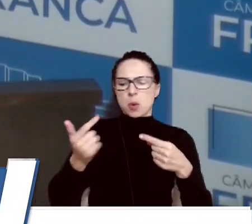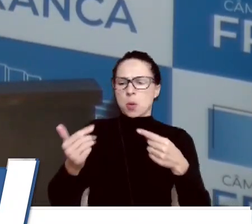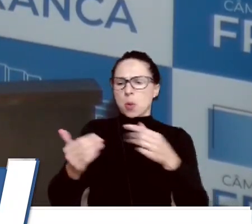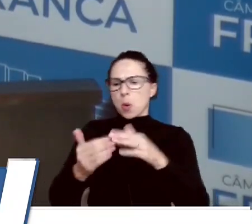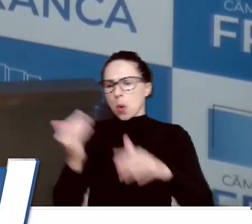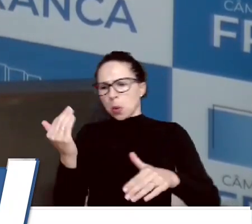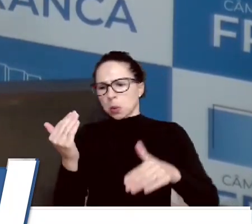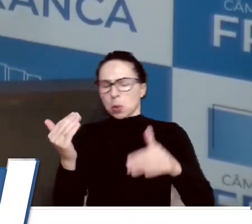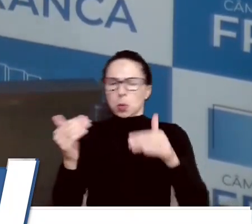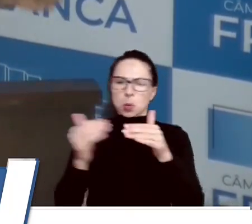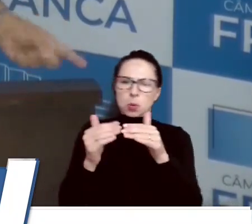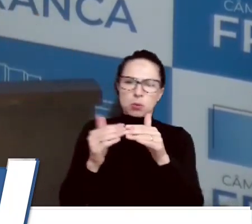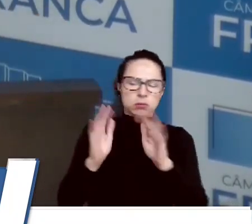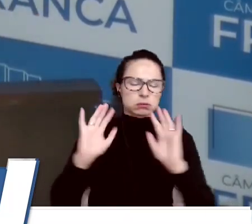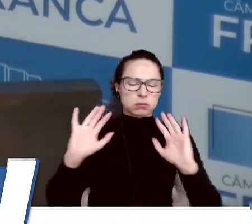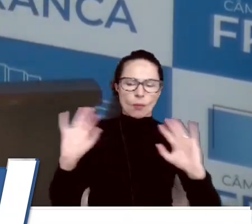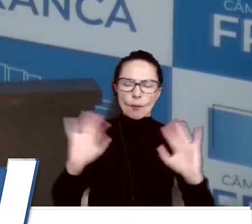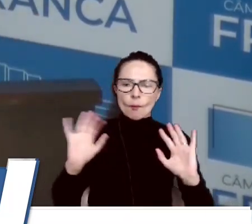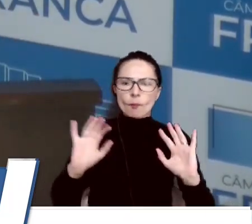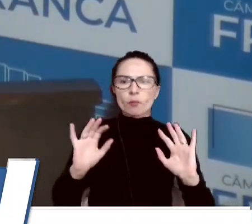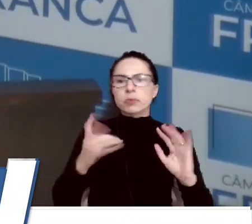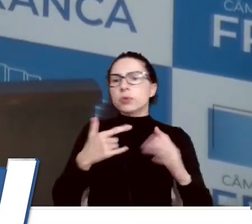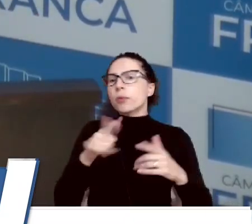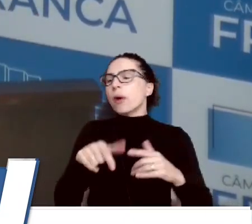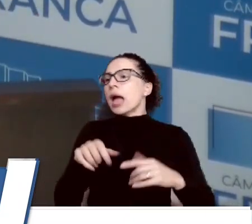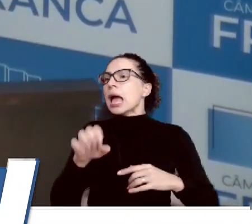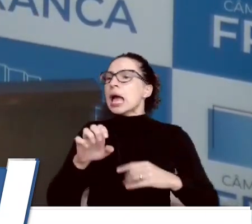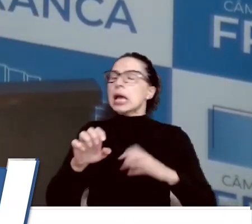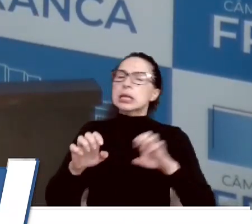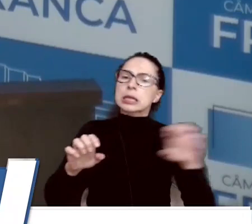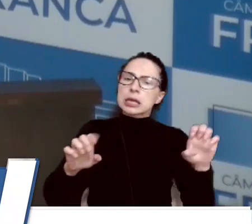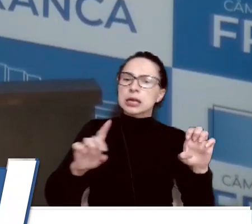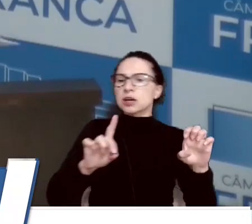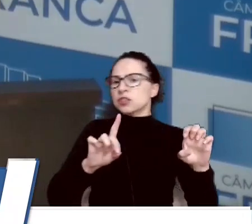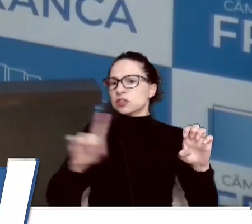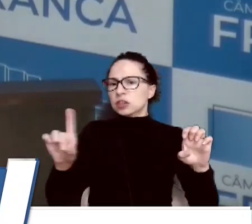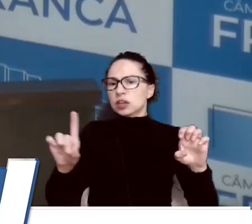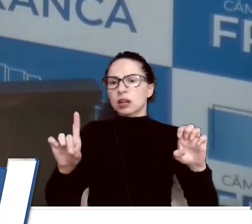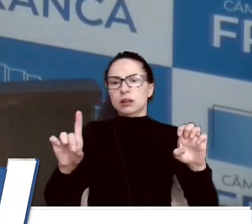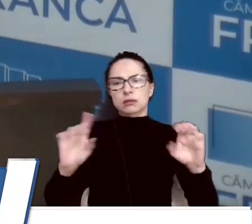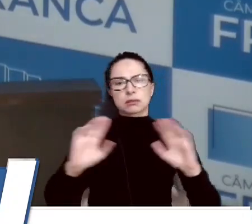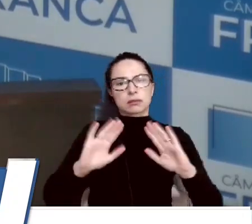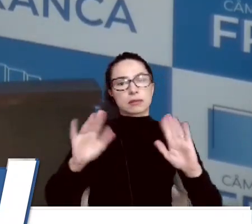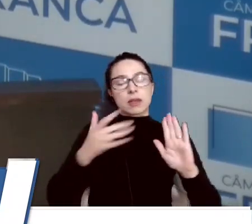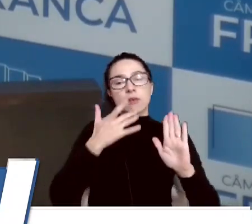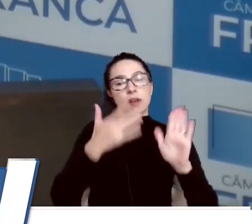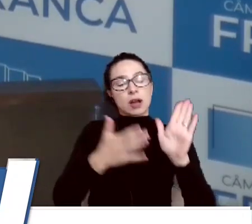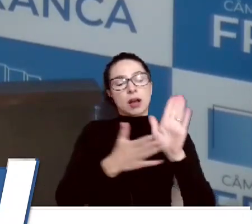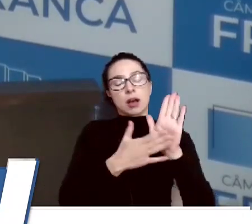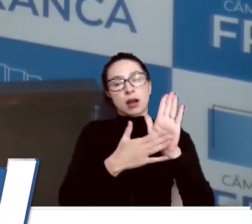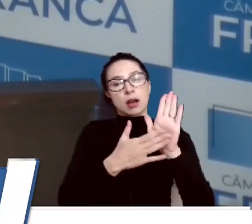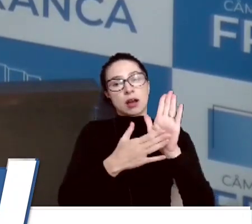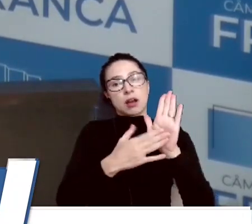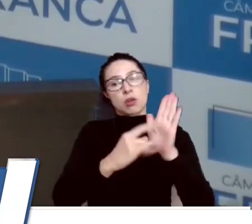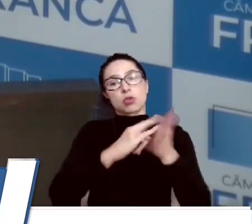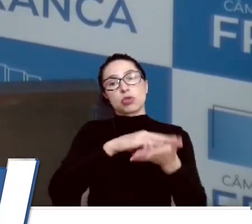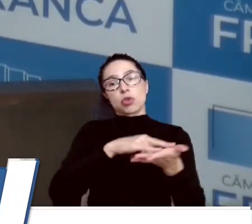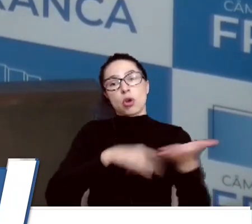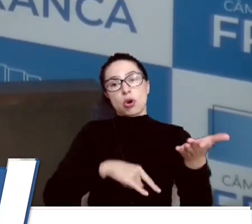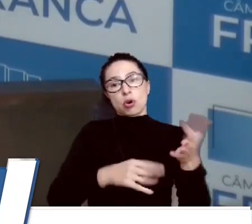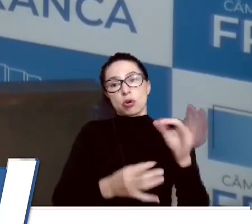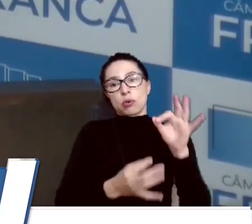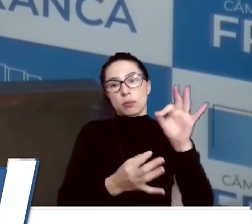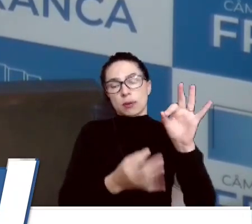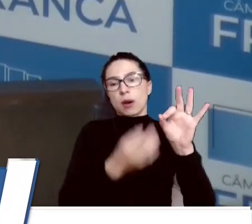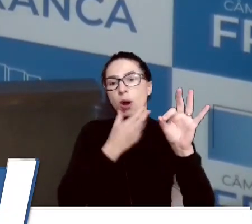privatização. Não é questão de esquerda ou de direita. Eu estou dizendo que por esses documentos, o